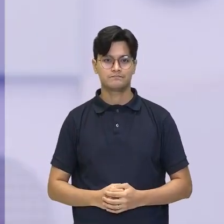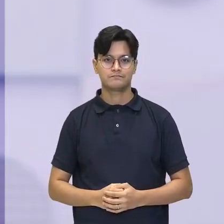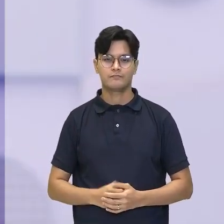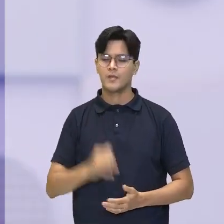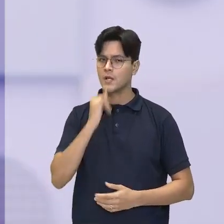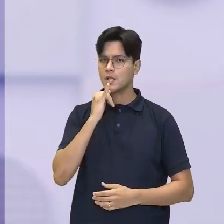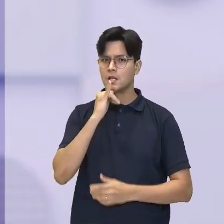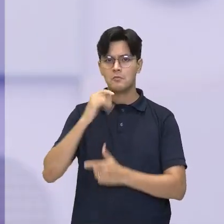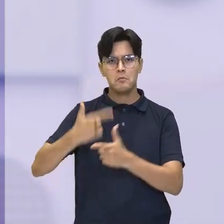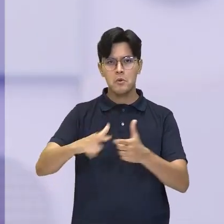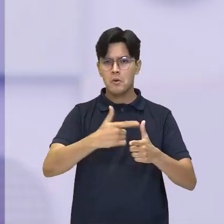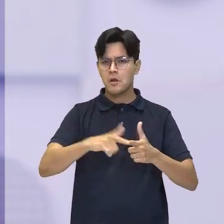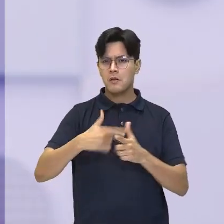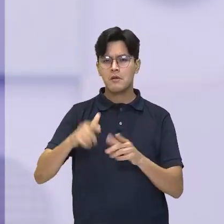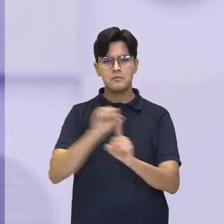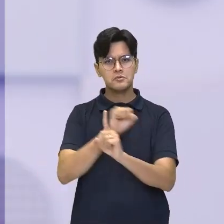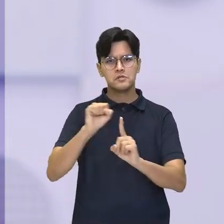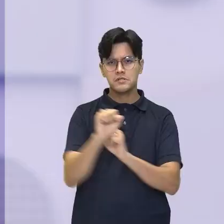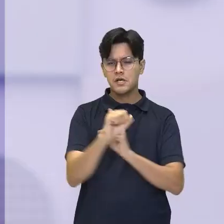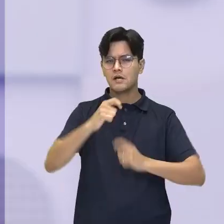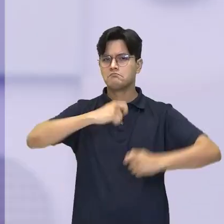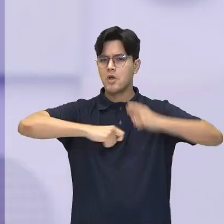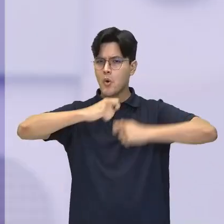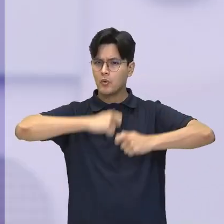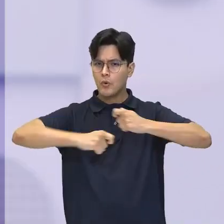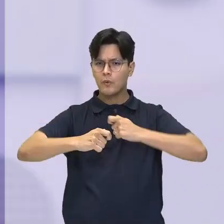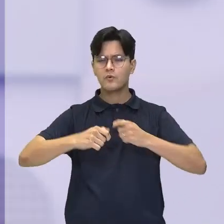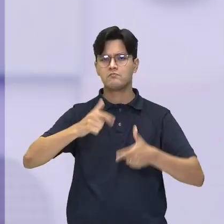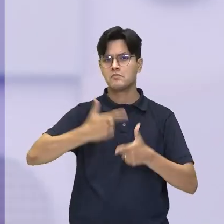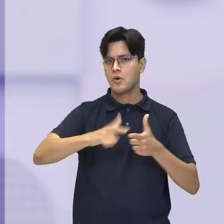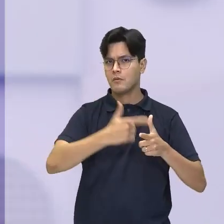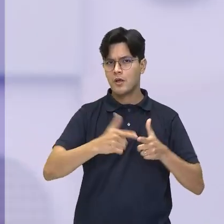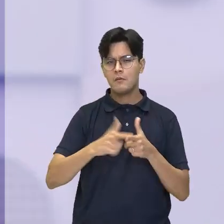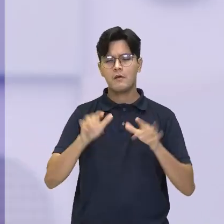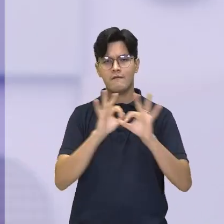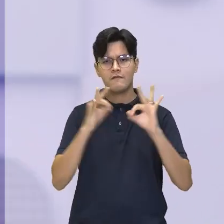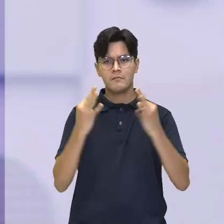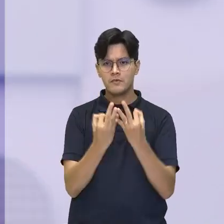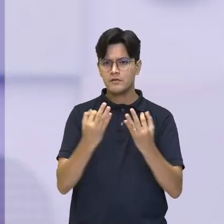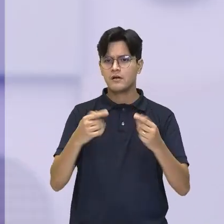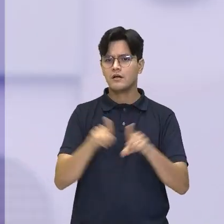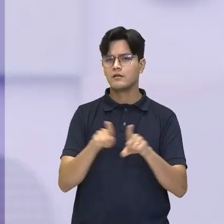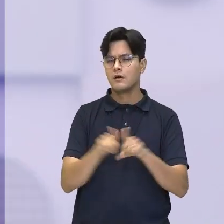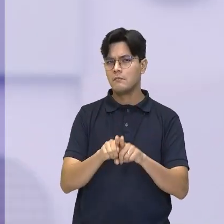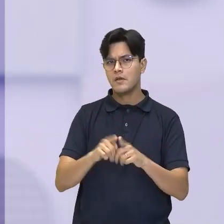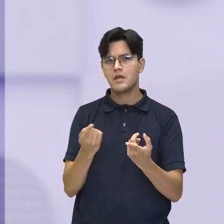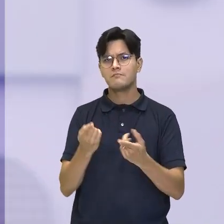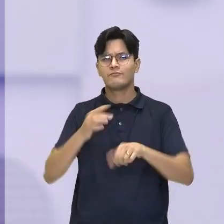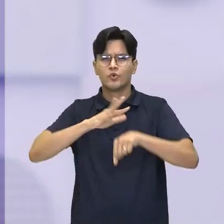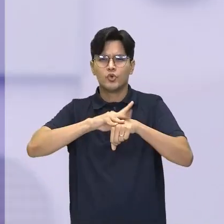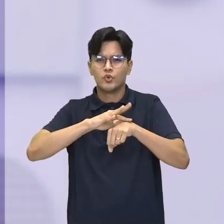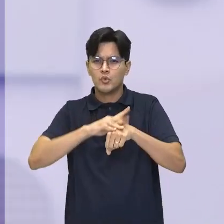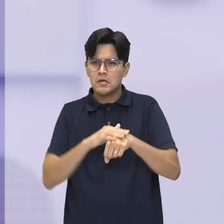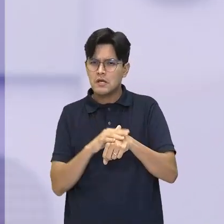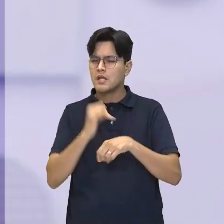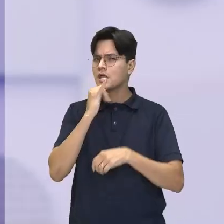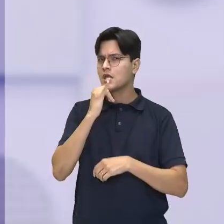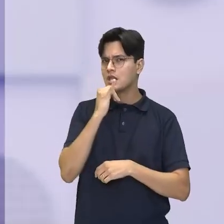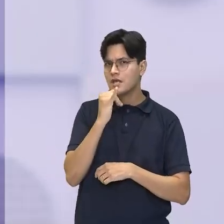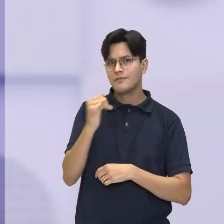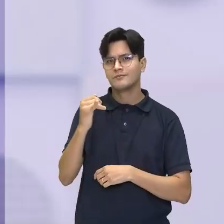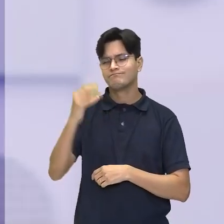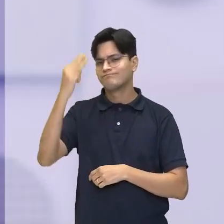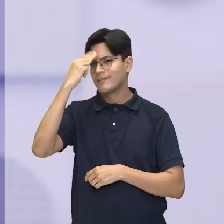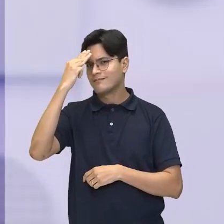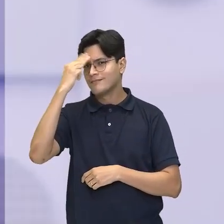Problemas sociais, econômicos, familiares, problemas de saúde, sejam eles físicos ou emocionais,